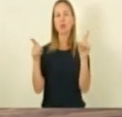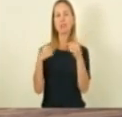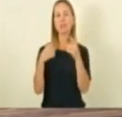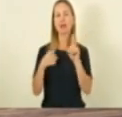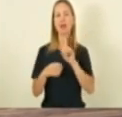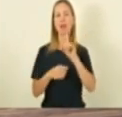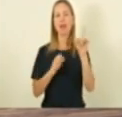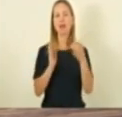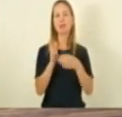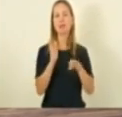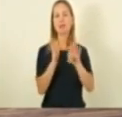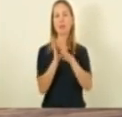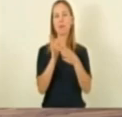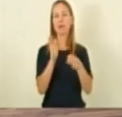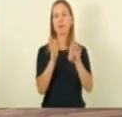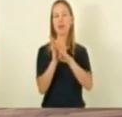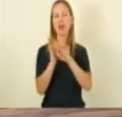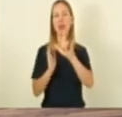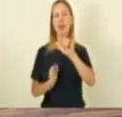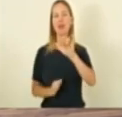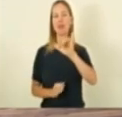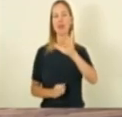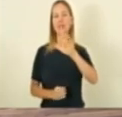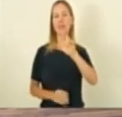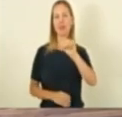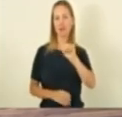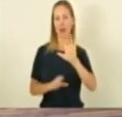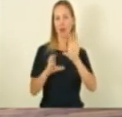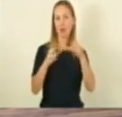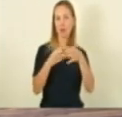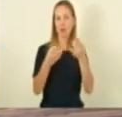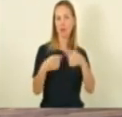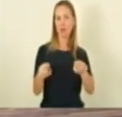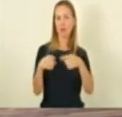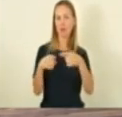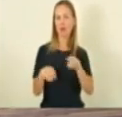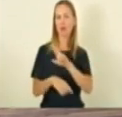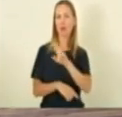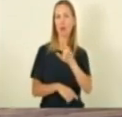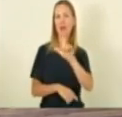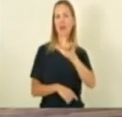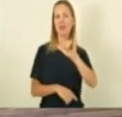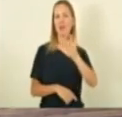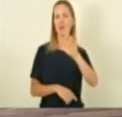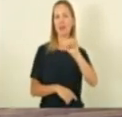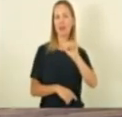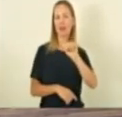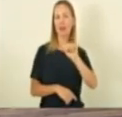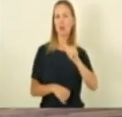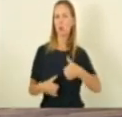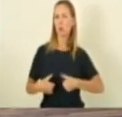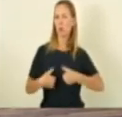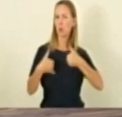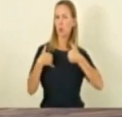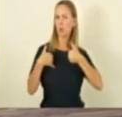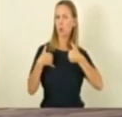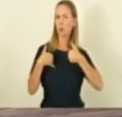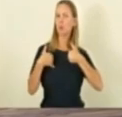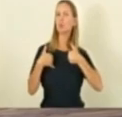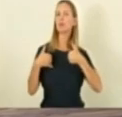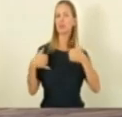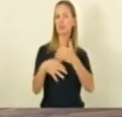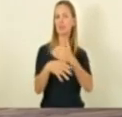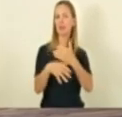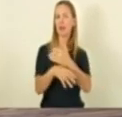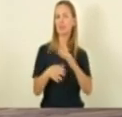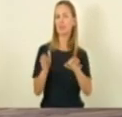município de São Mateus. A Lira é uma das coisas que se tem de maior orgulho no município de São Mateus. a